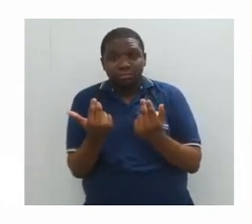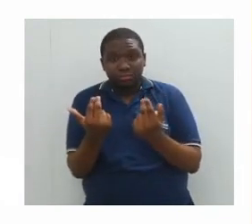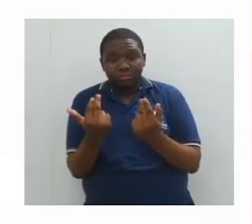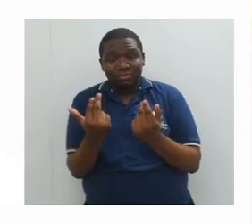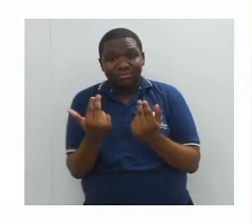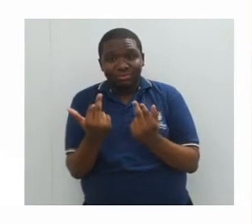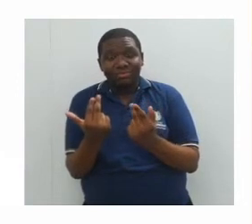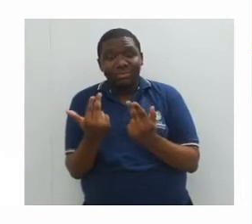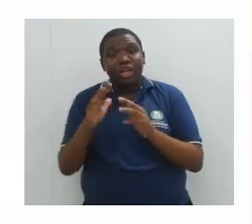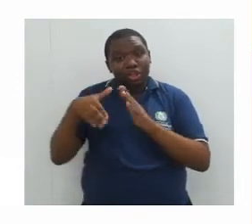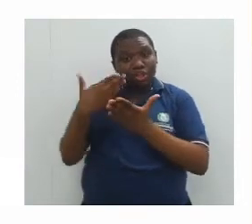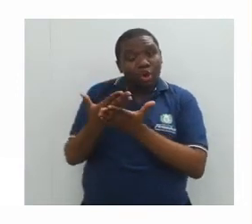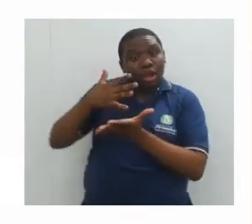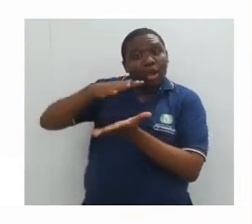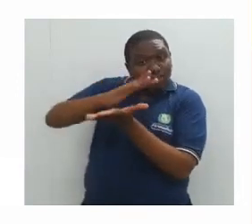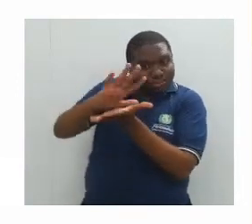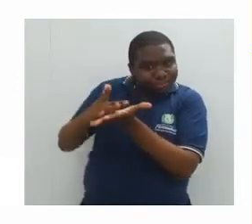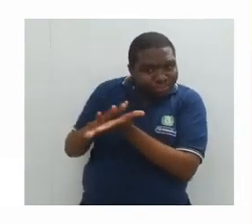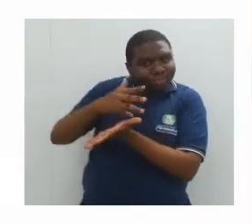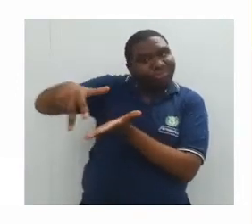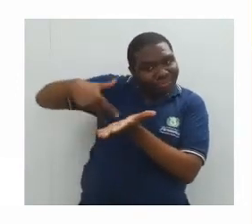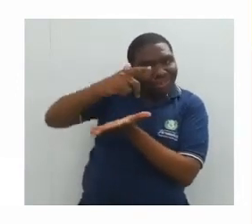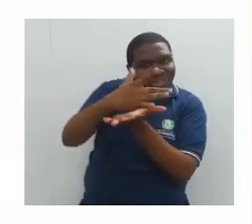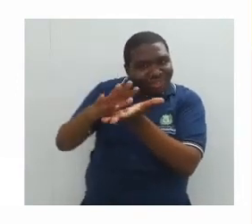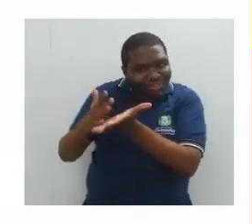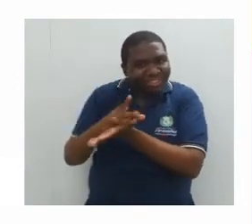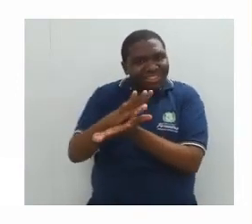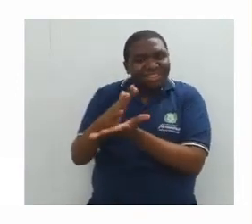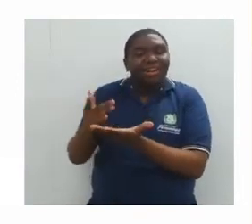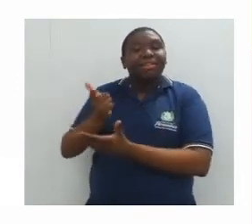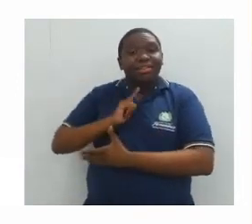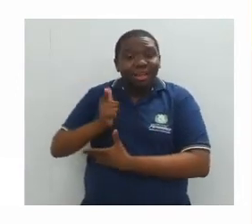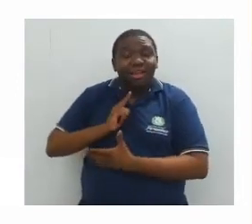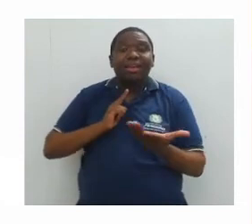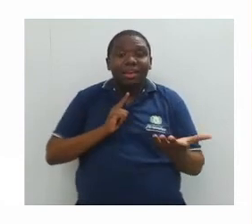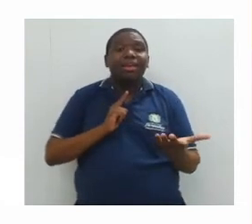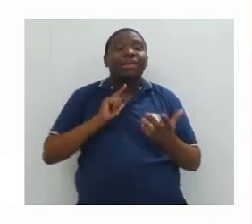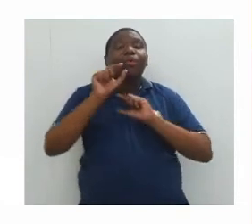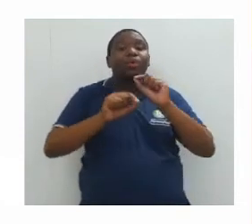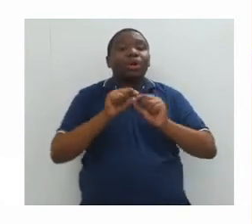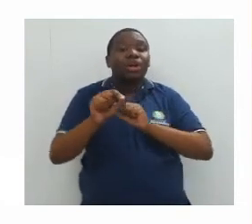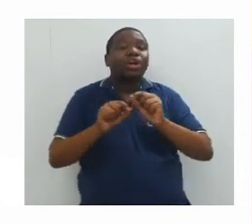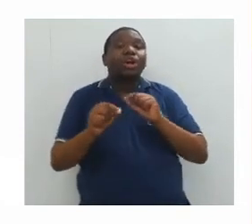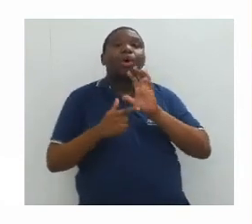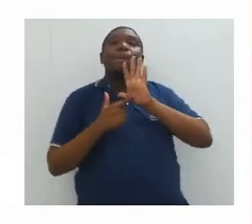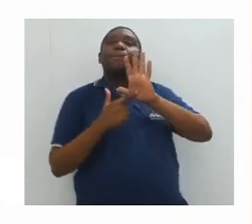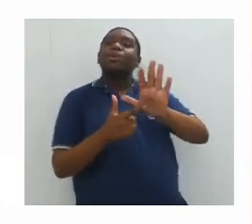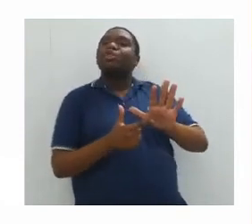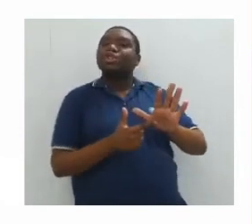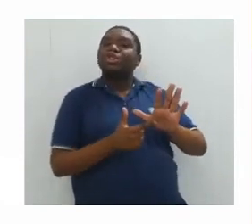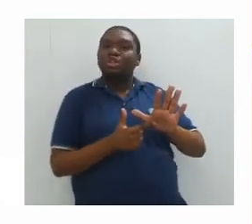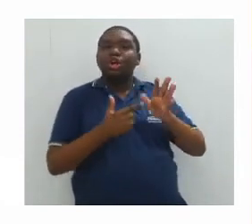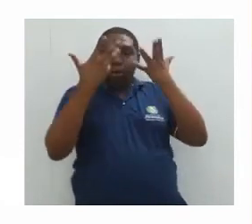as grandes escolas de samba, você vai observar que o caboclinho, eles tentam passar ao máximo essa questão da ostentação na